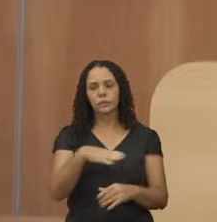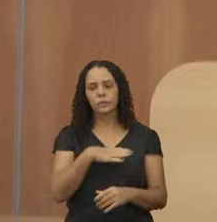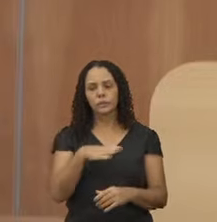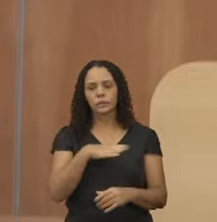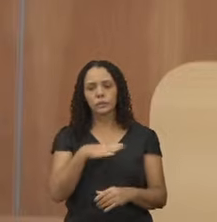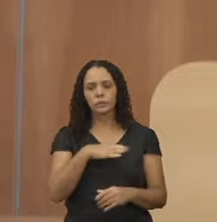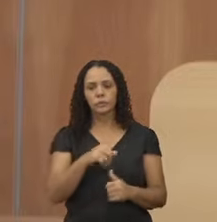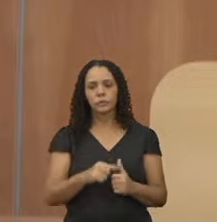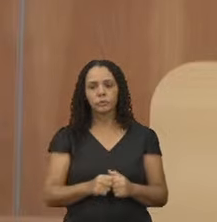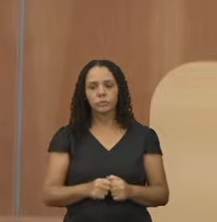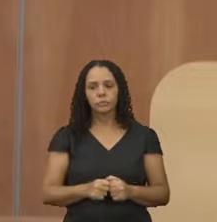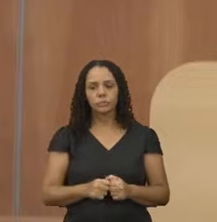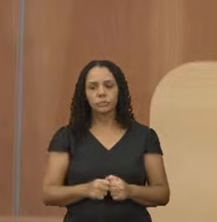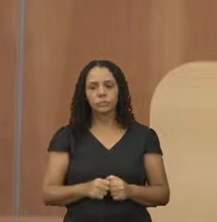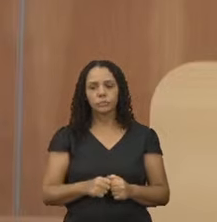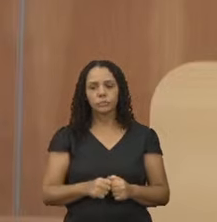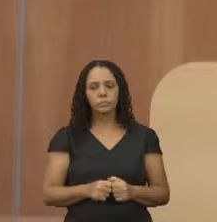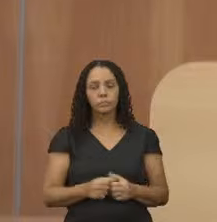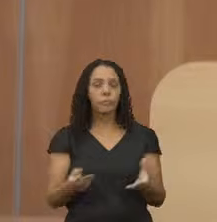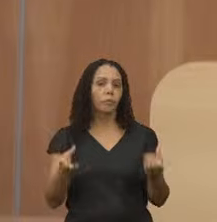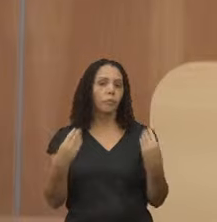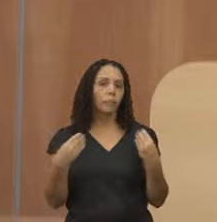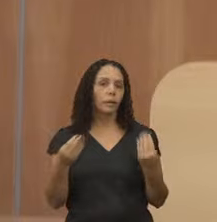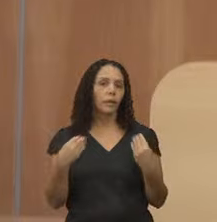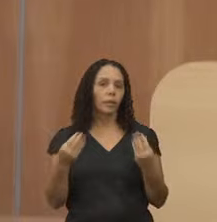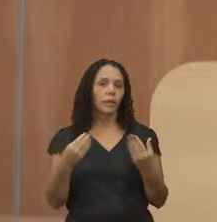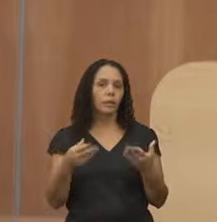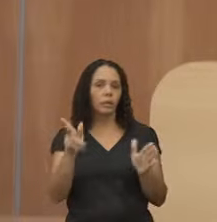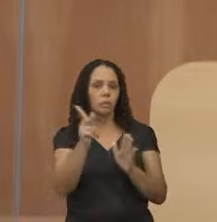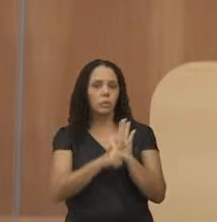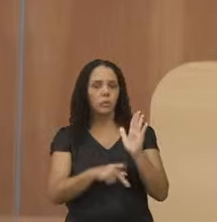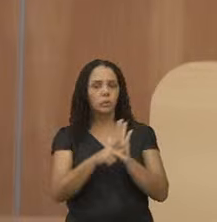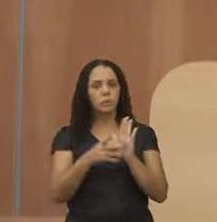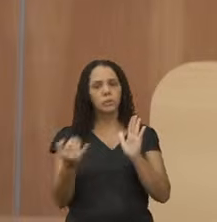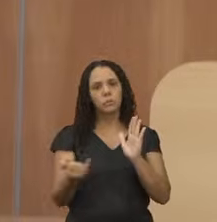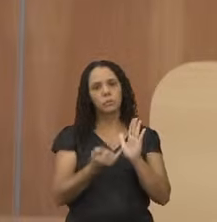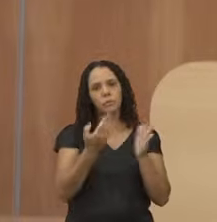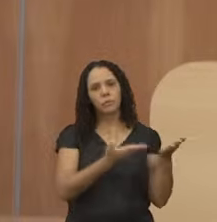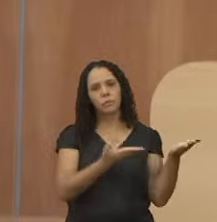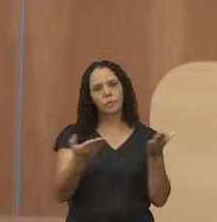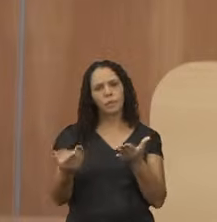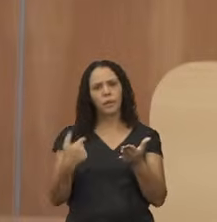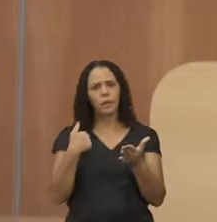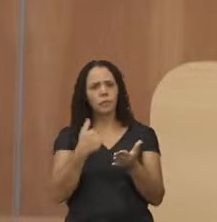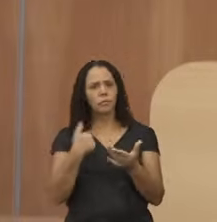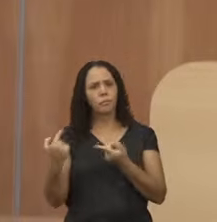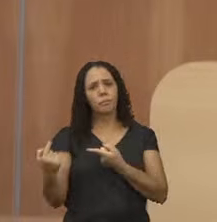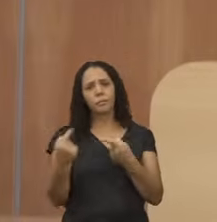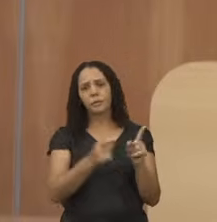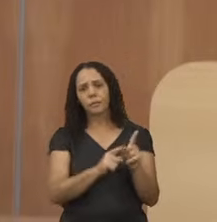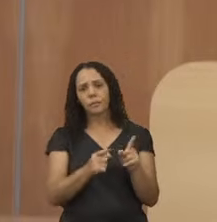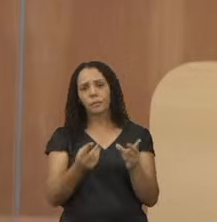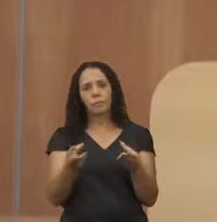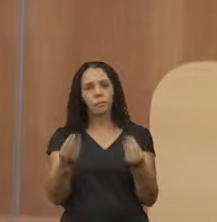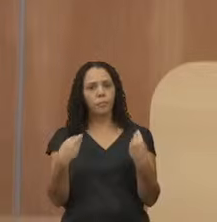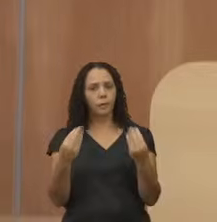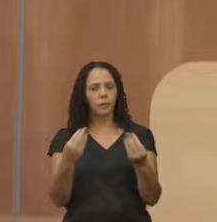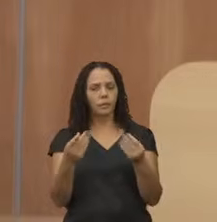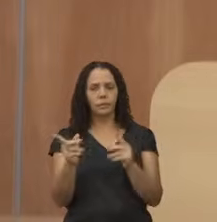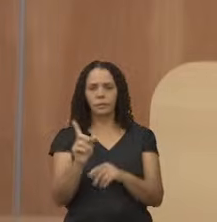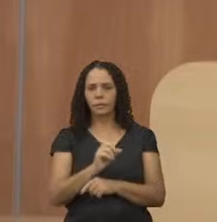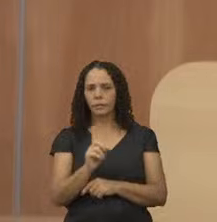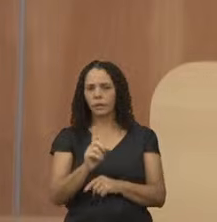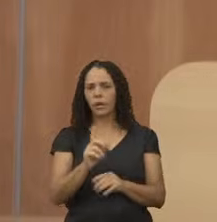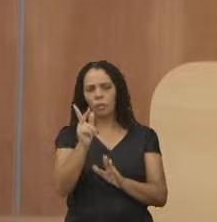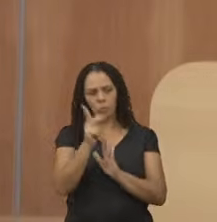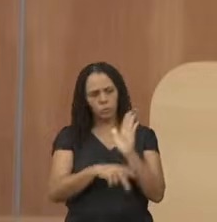cidade, não é? Não tem sentido nenhum vir projetos importantes para cá e a gente criar objeções. Não, pelo contrário, o